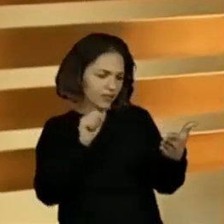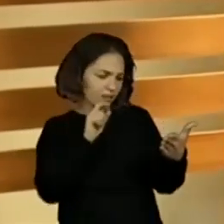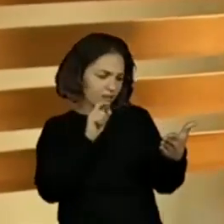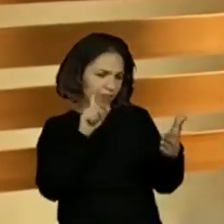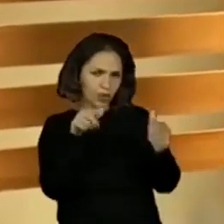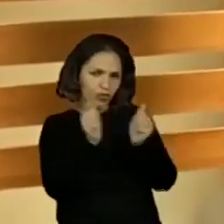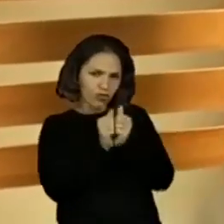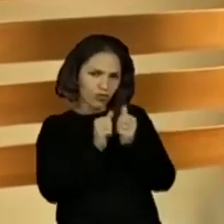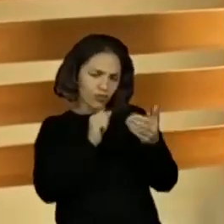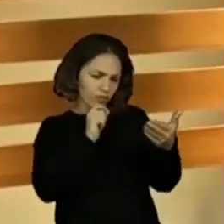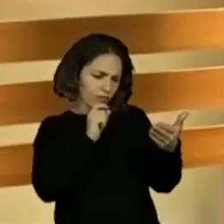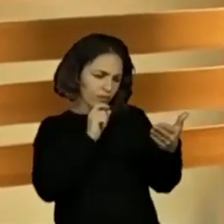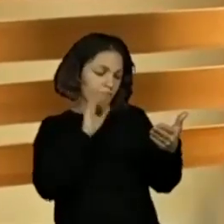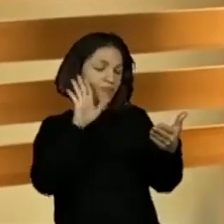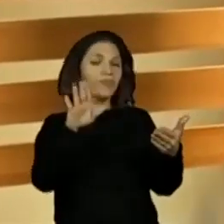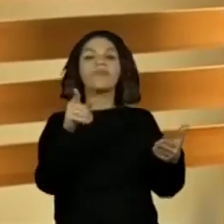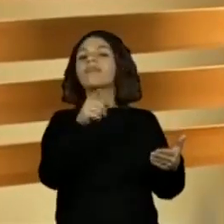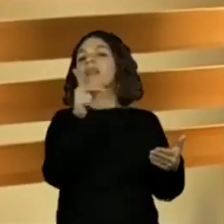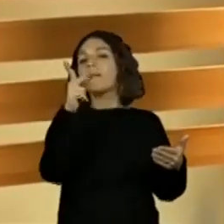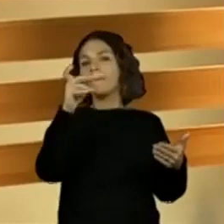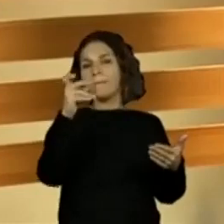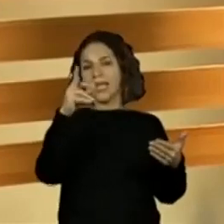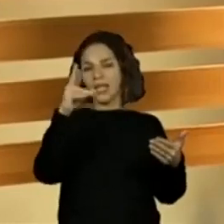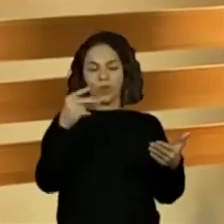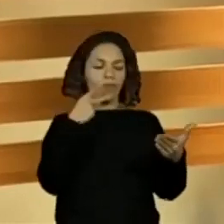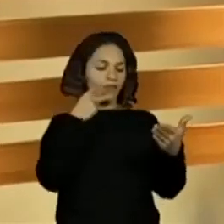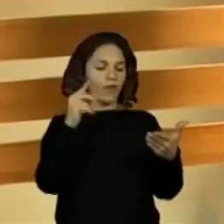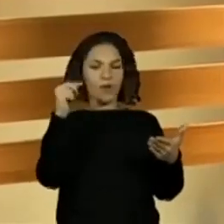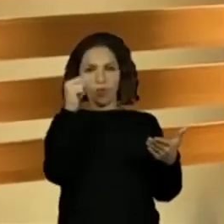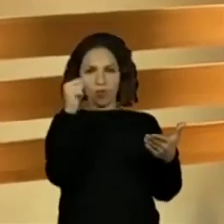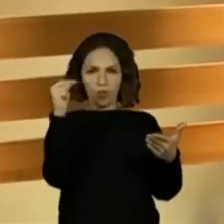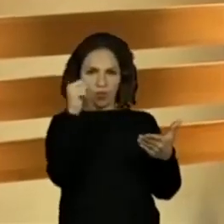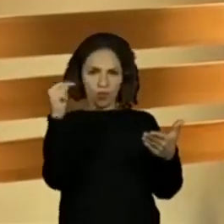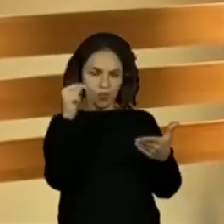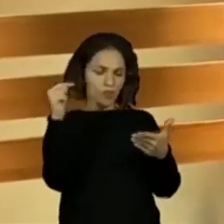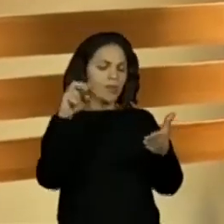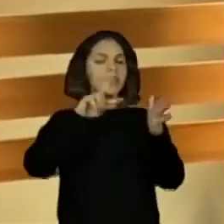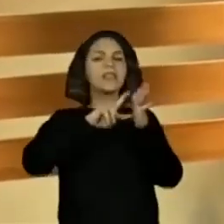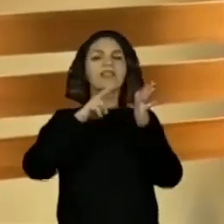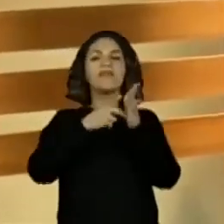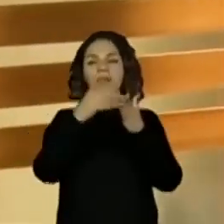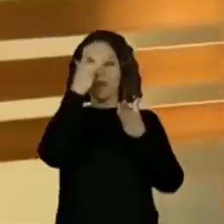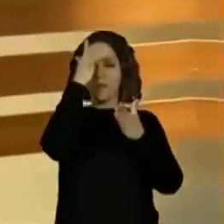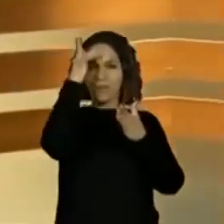está perguntando aqui, ó, o travessão mostra a fala da personagem.